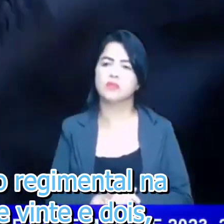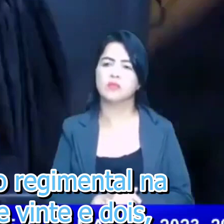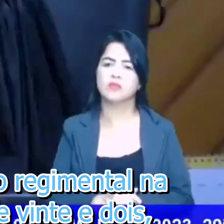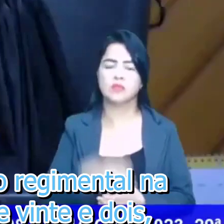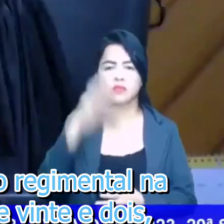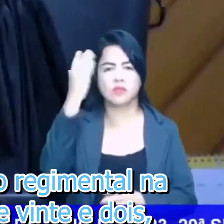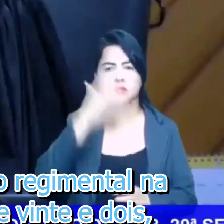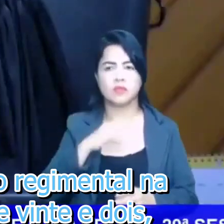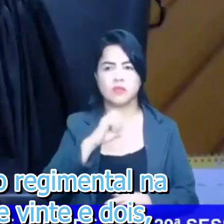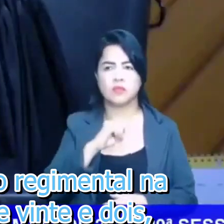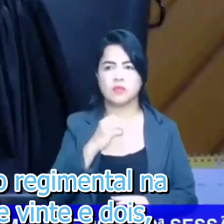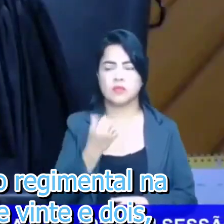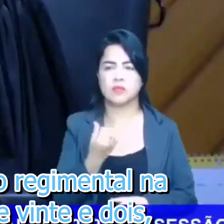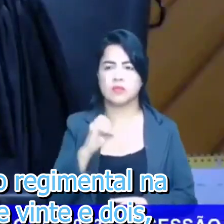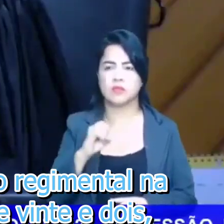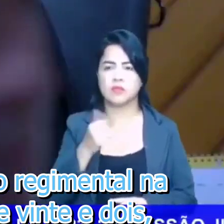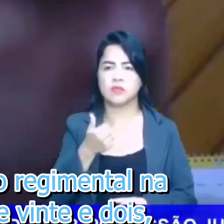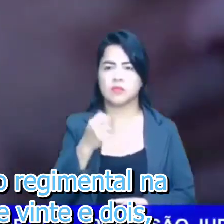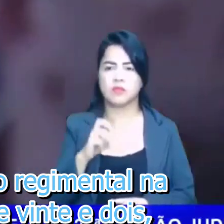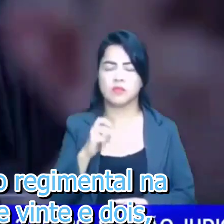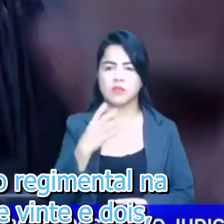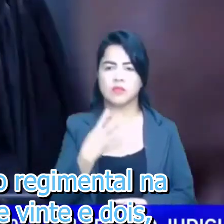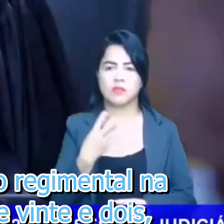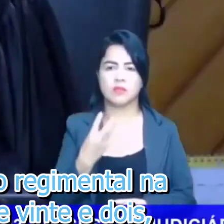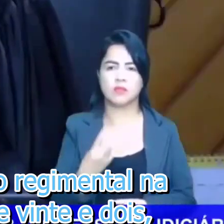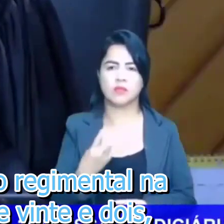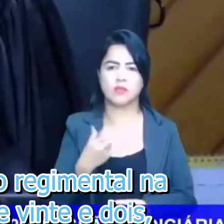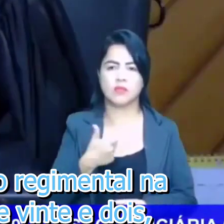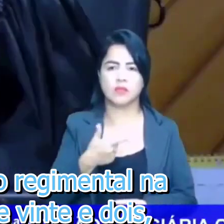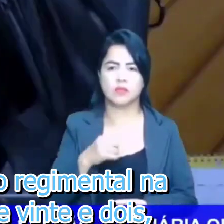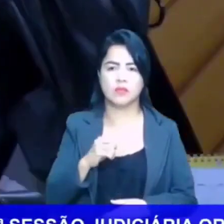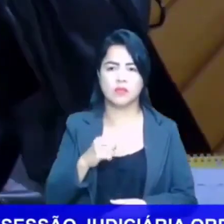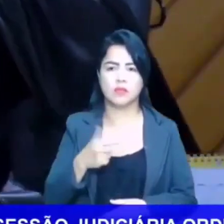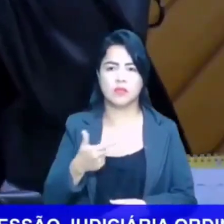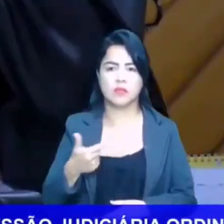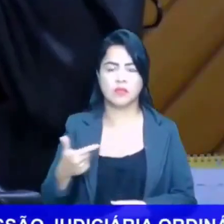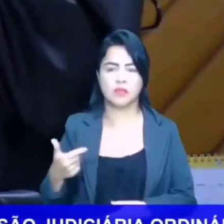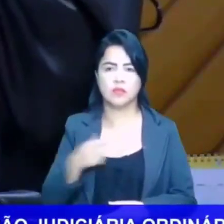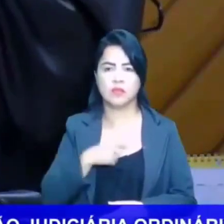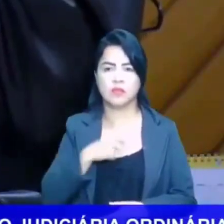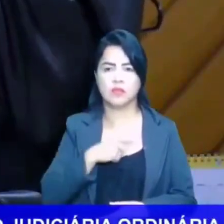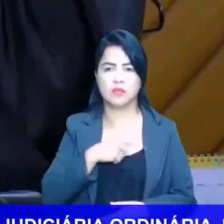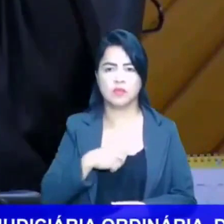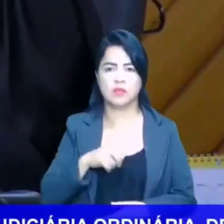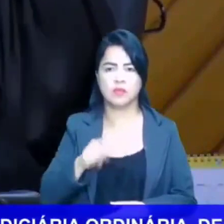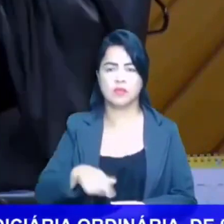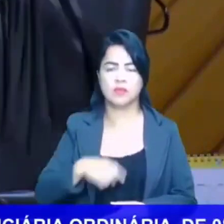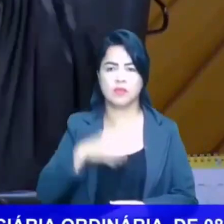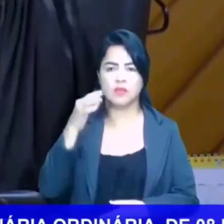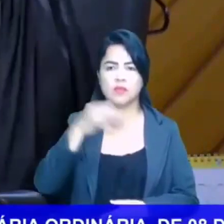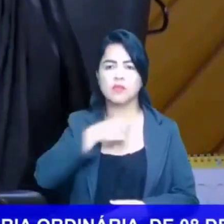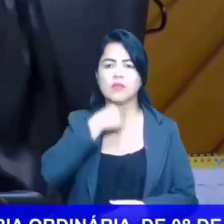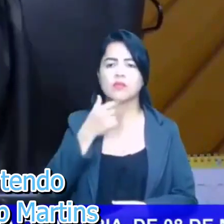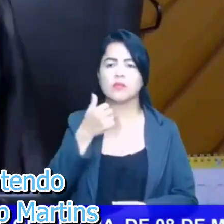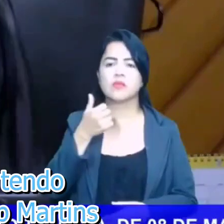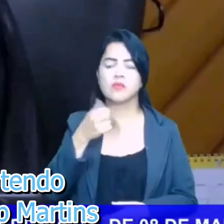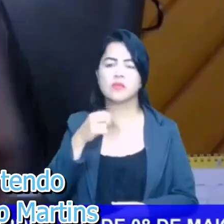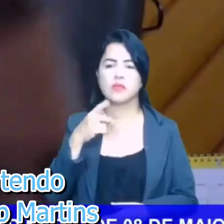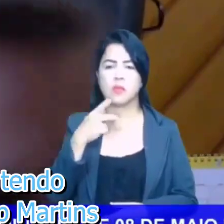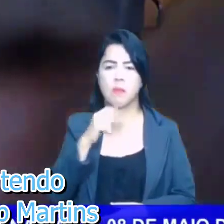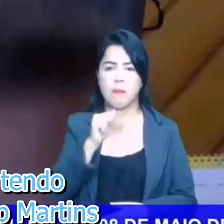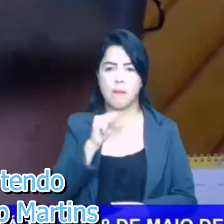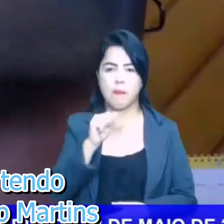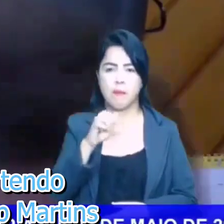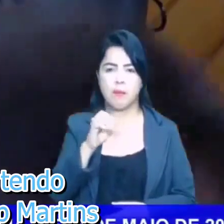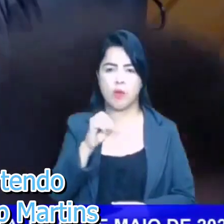na representação 060-1542 de 2022. Relatora é a juíza Paula Santos. O agravante, no caso, é o Ministério